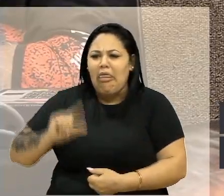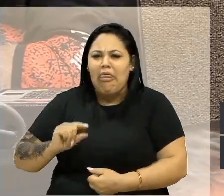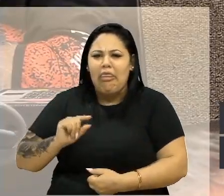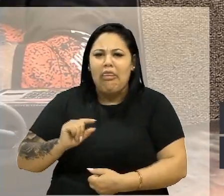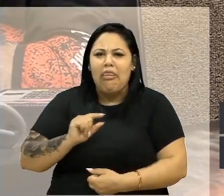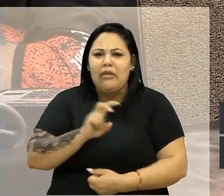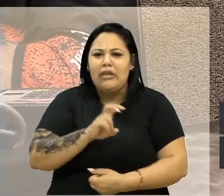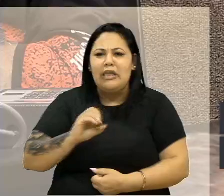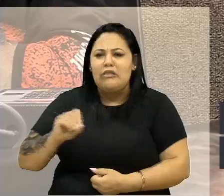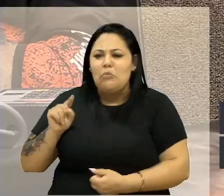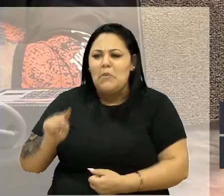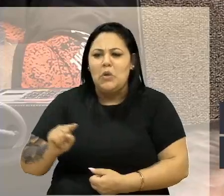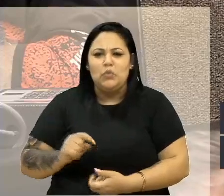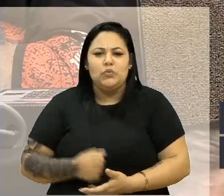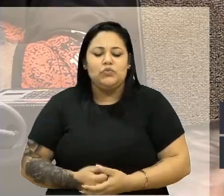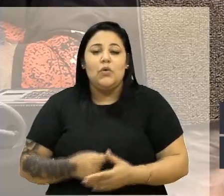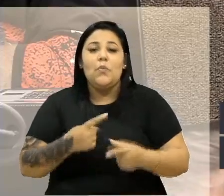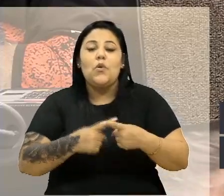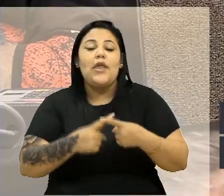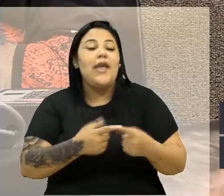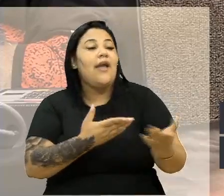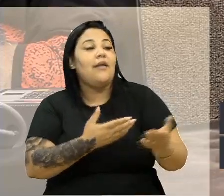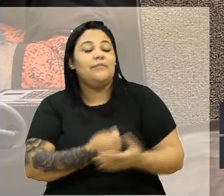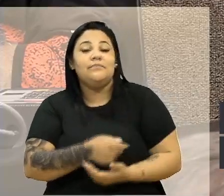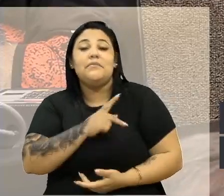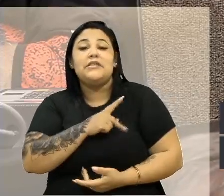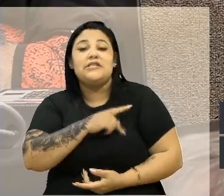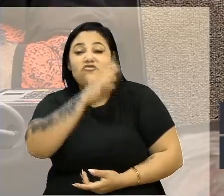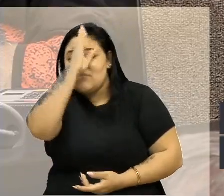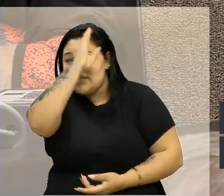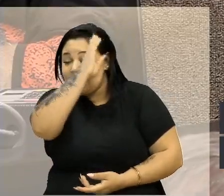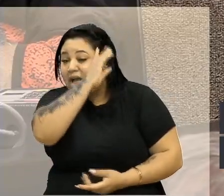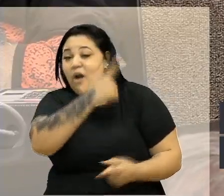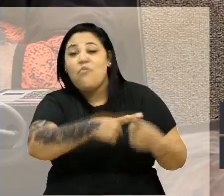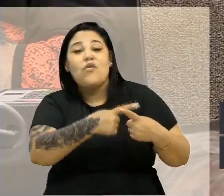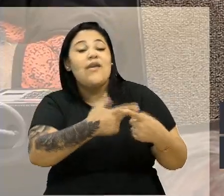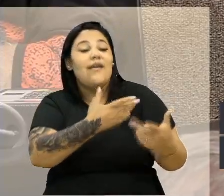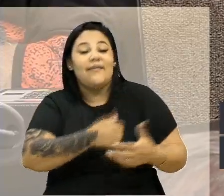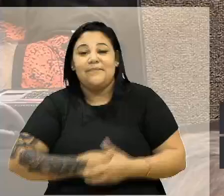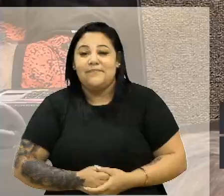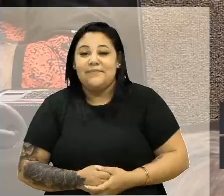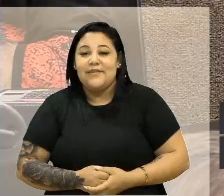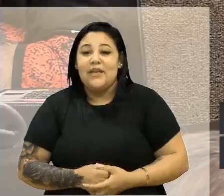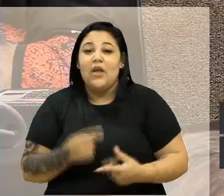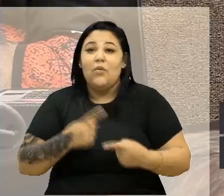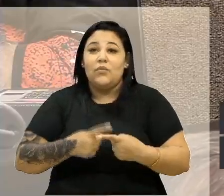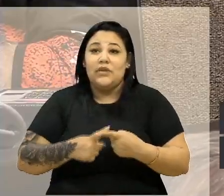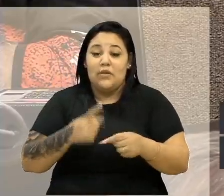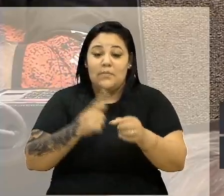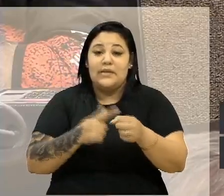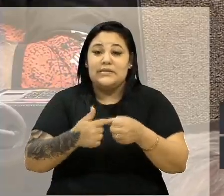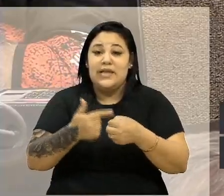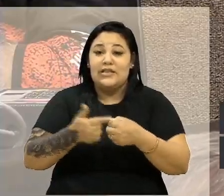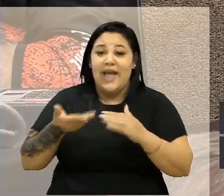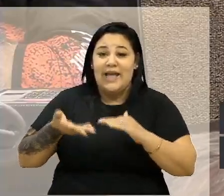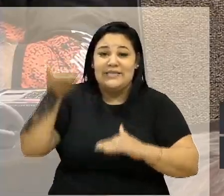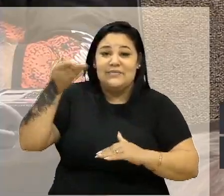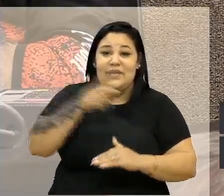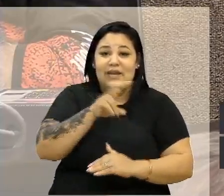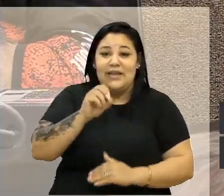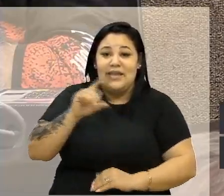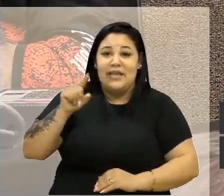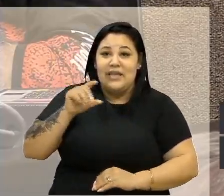quê? Por quê, vereador presidente Bressan? Porque uma cidade acima de 500 mil habitantes, que já é